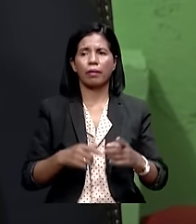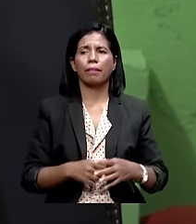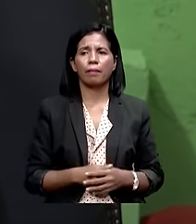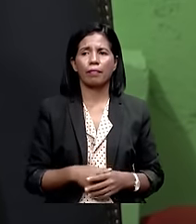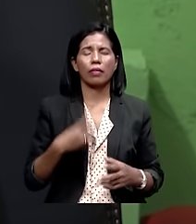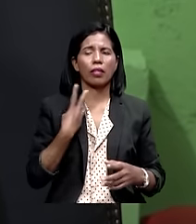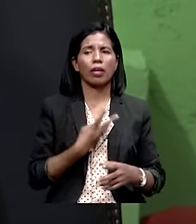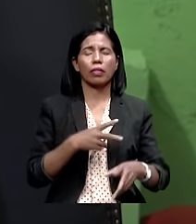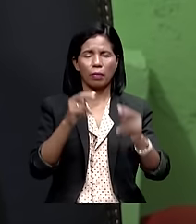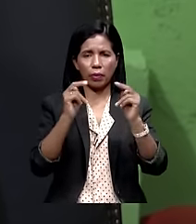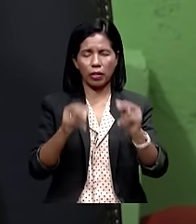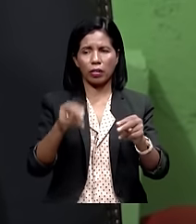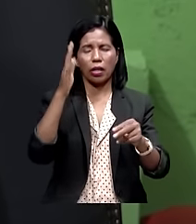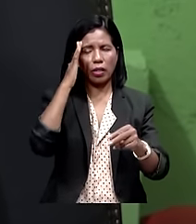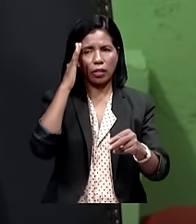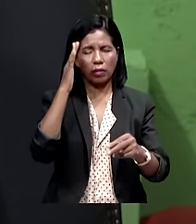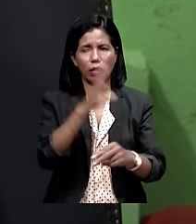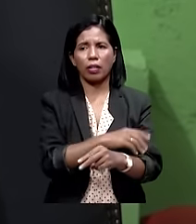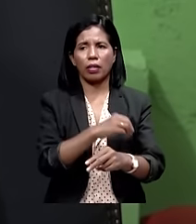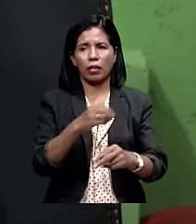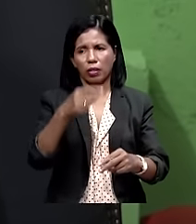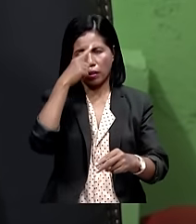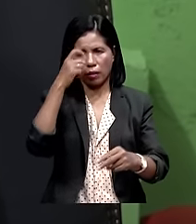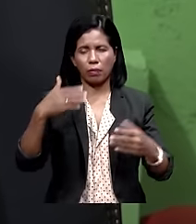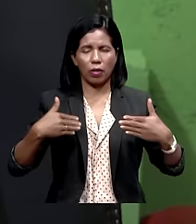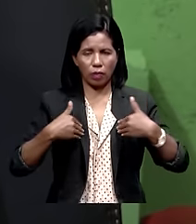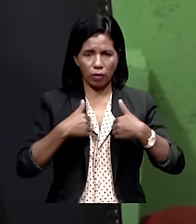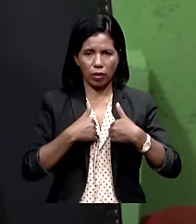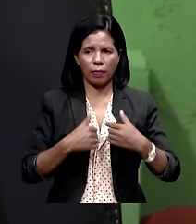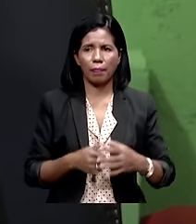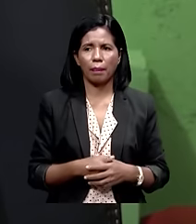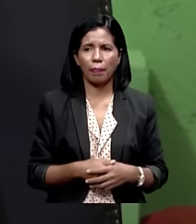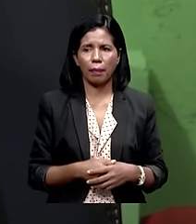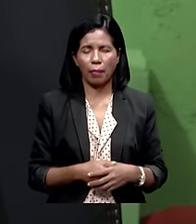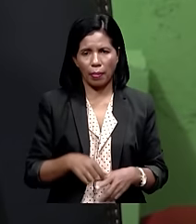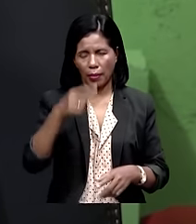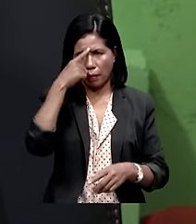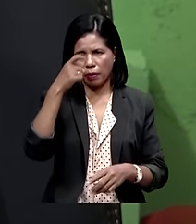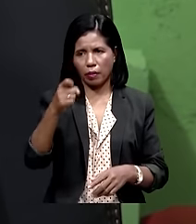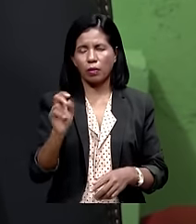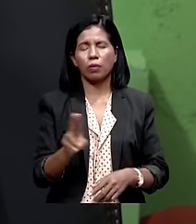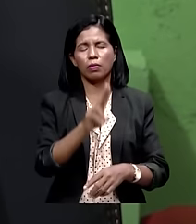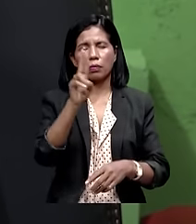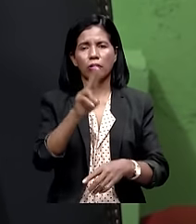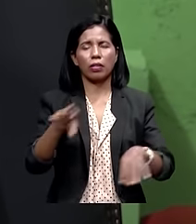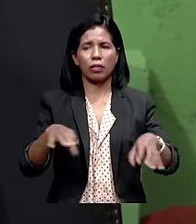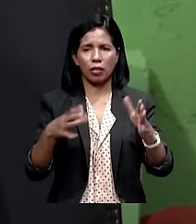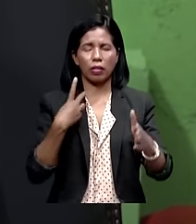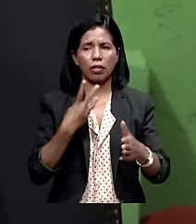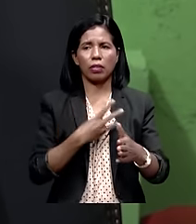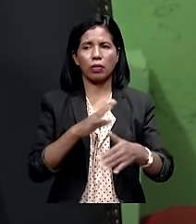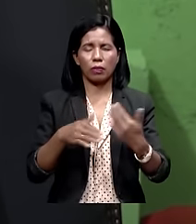ita persisa hatene katak kondisaune tamba calling det. Tamba ne maka uza recurso ne mema ita iya